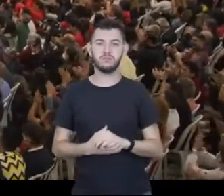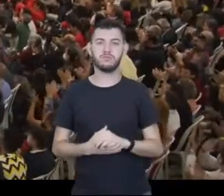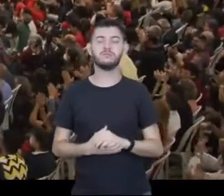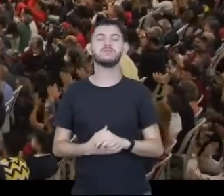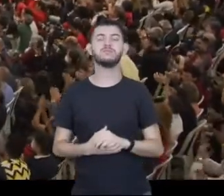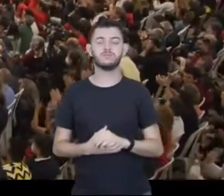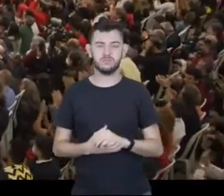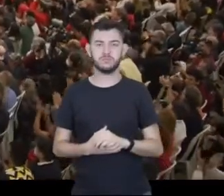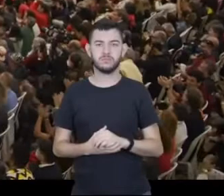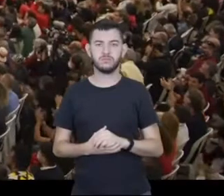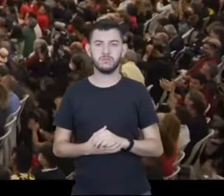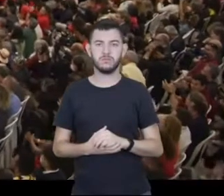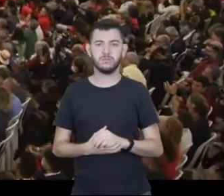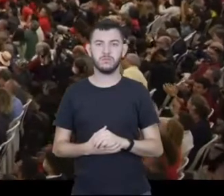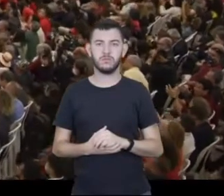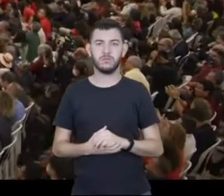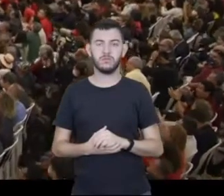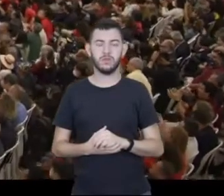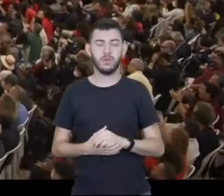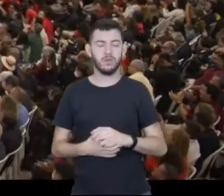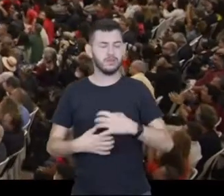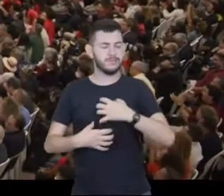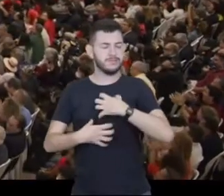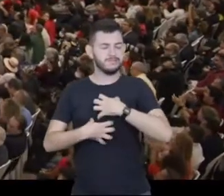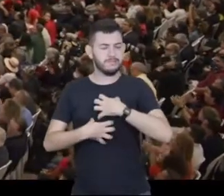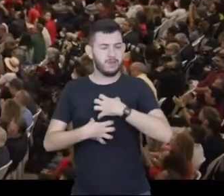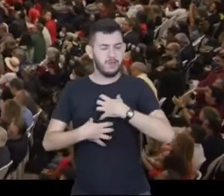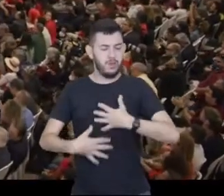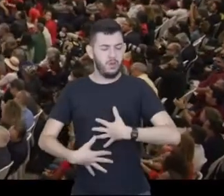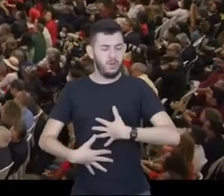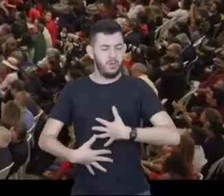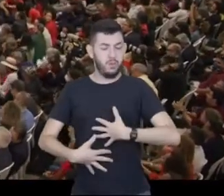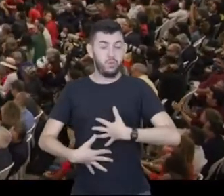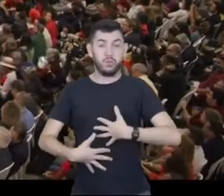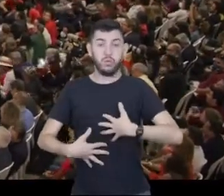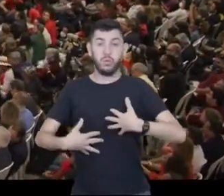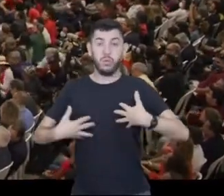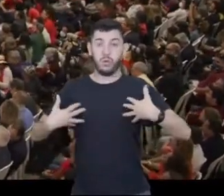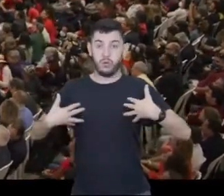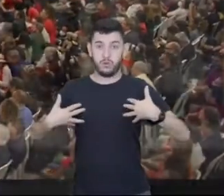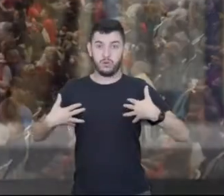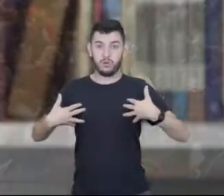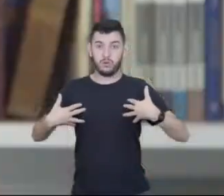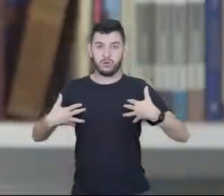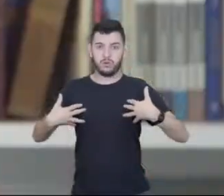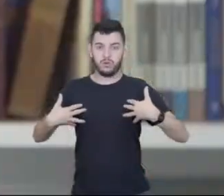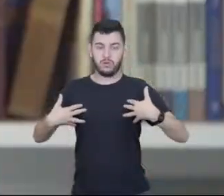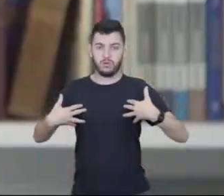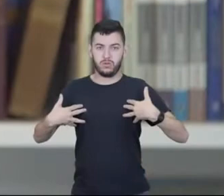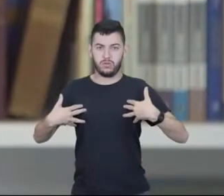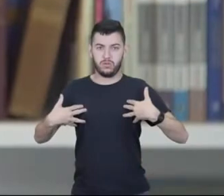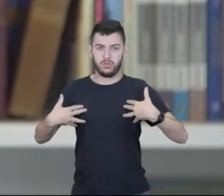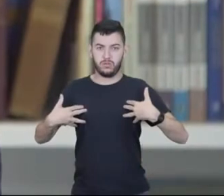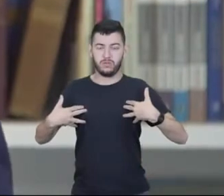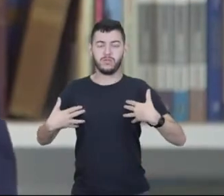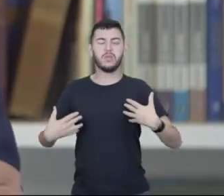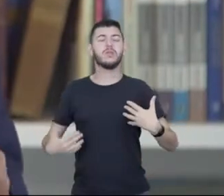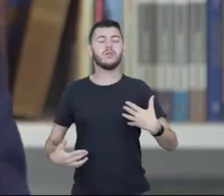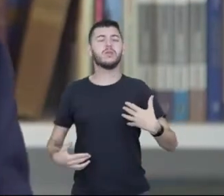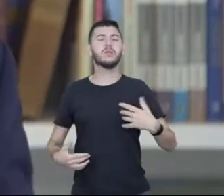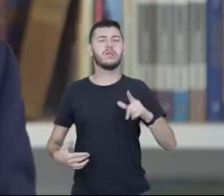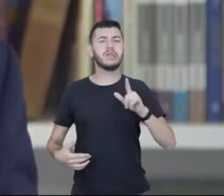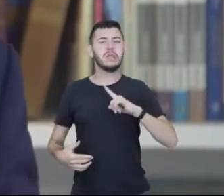com muito orgulho que faço isso com imprescindível respaldo